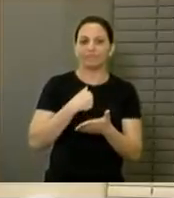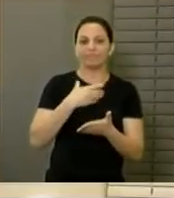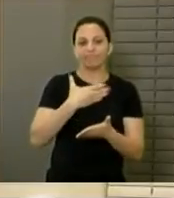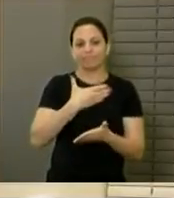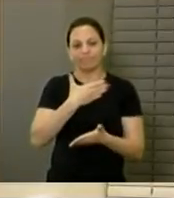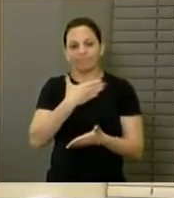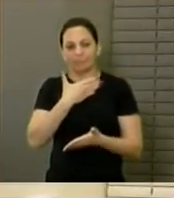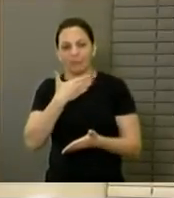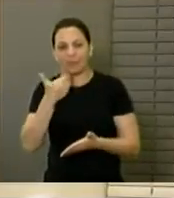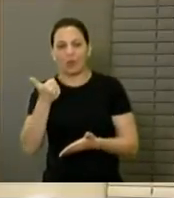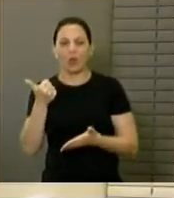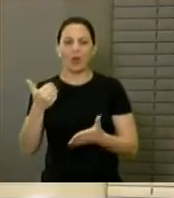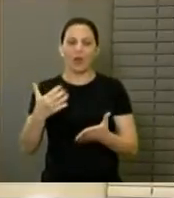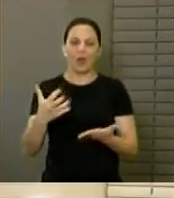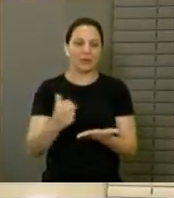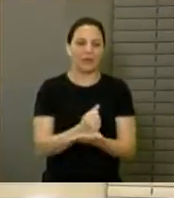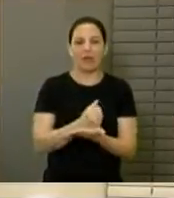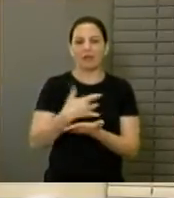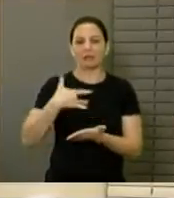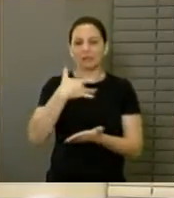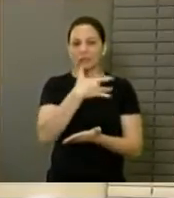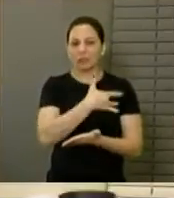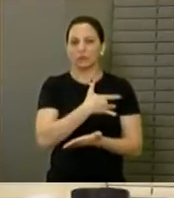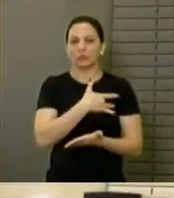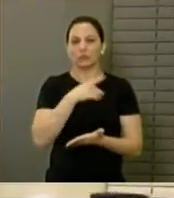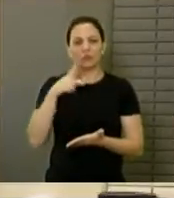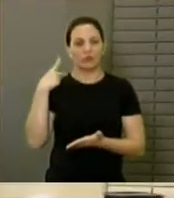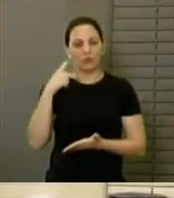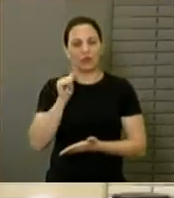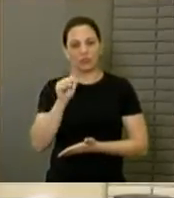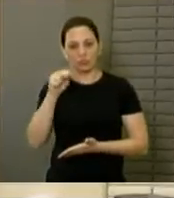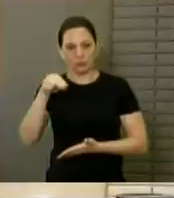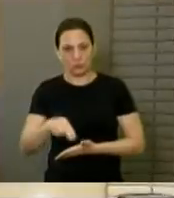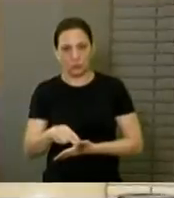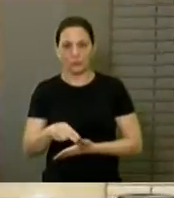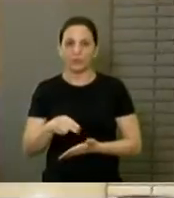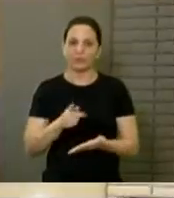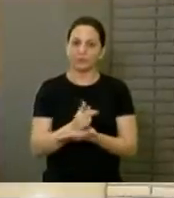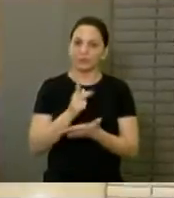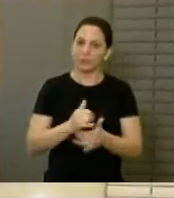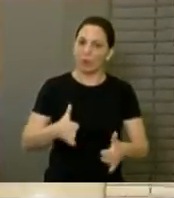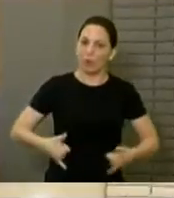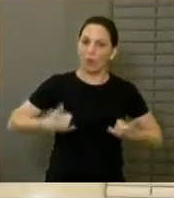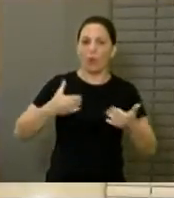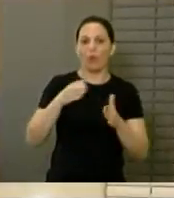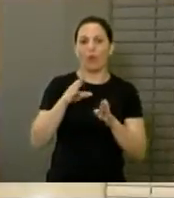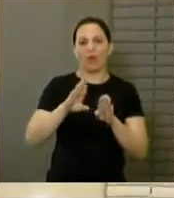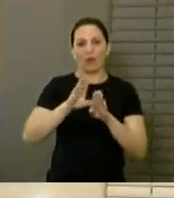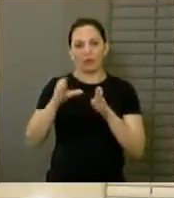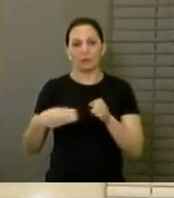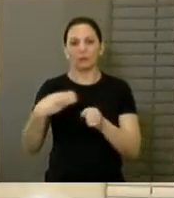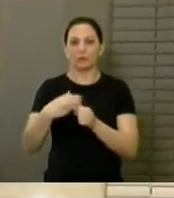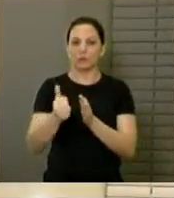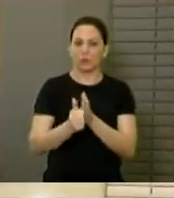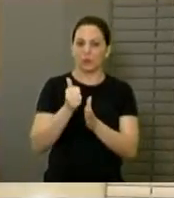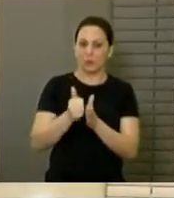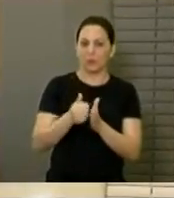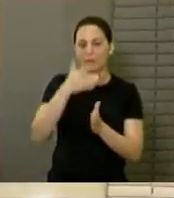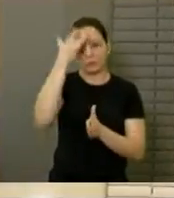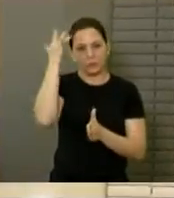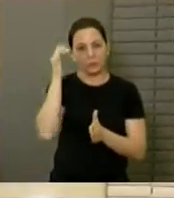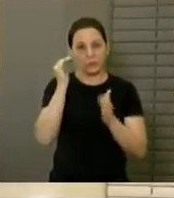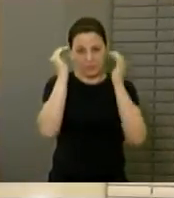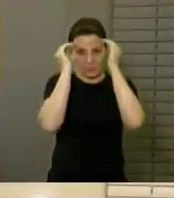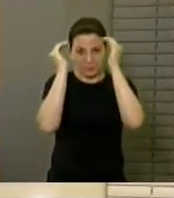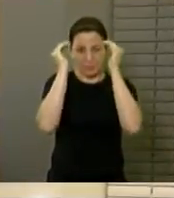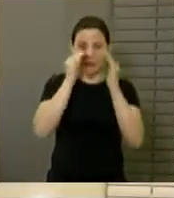Vital. O vereador Adilson sempre honrou esta casa e foi um dos mais atuantes membros da atual legislatura, querido e respeitado